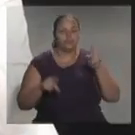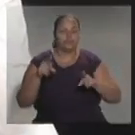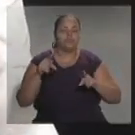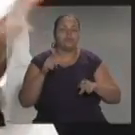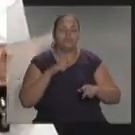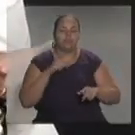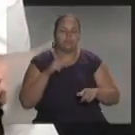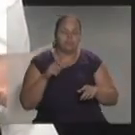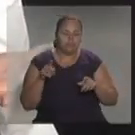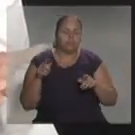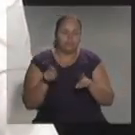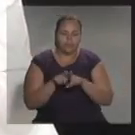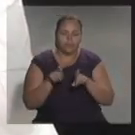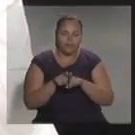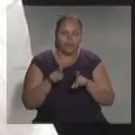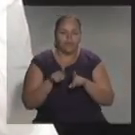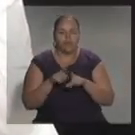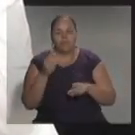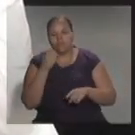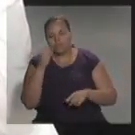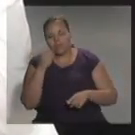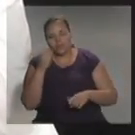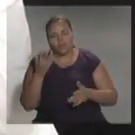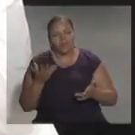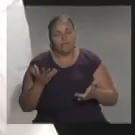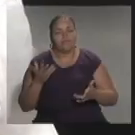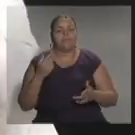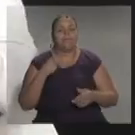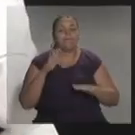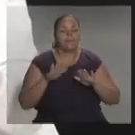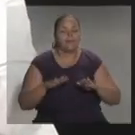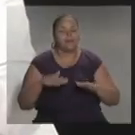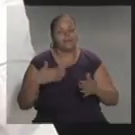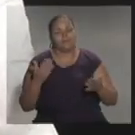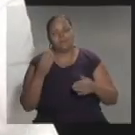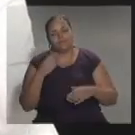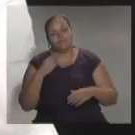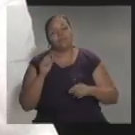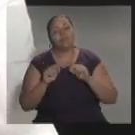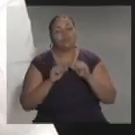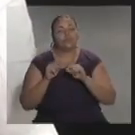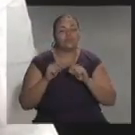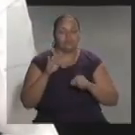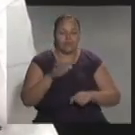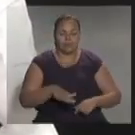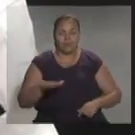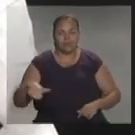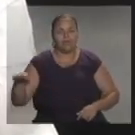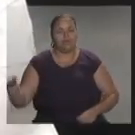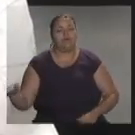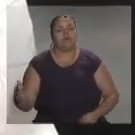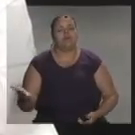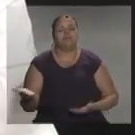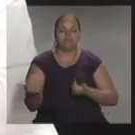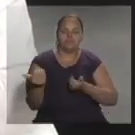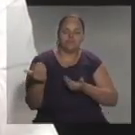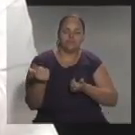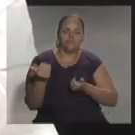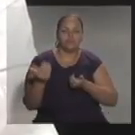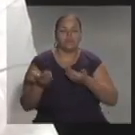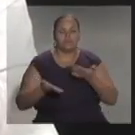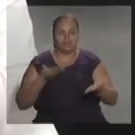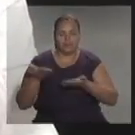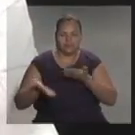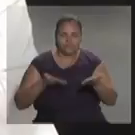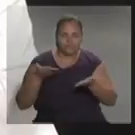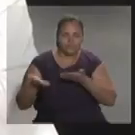população que também é bastante vulnerável e agora parece que está ainda mais vulnerável, que são as crianças e os adolescentes